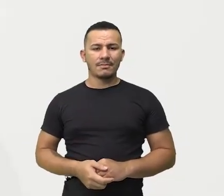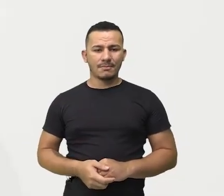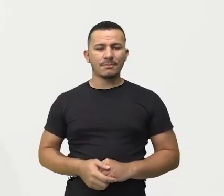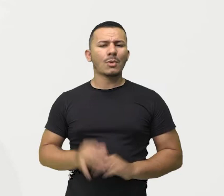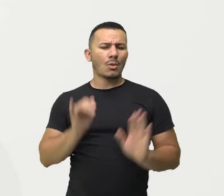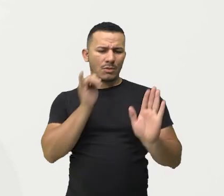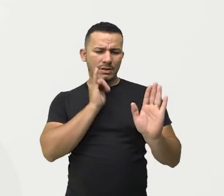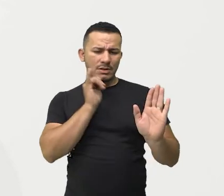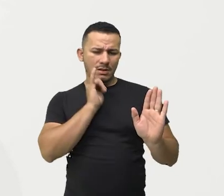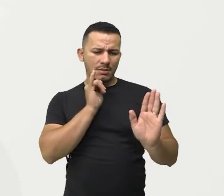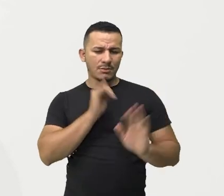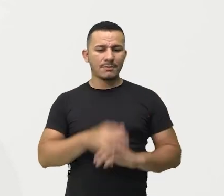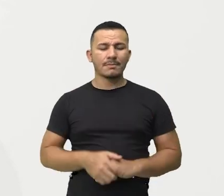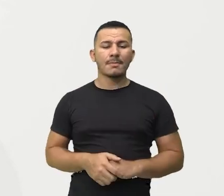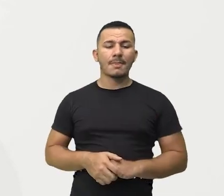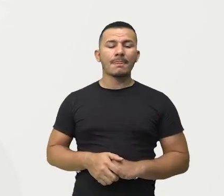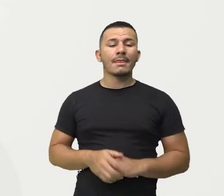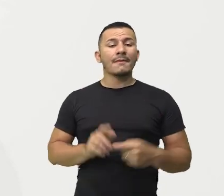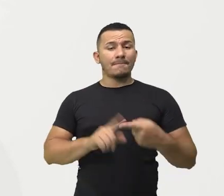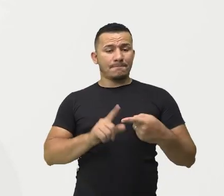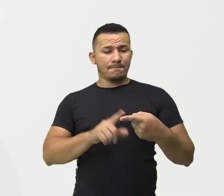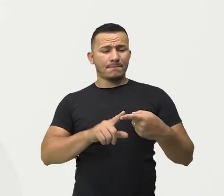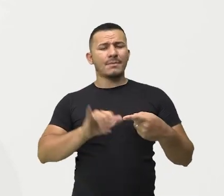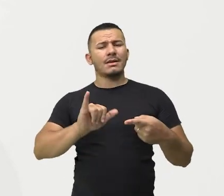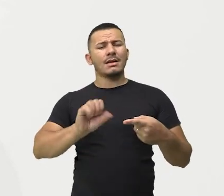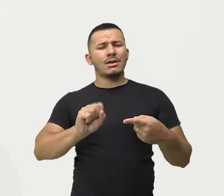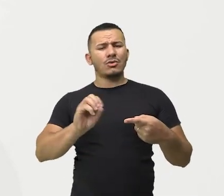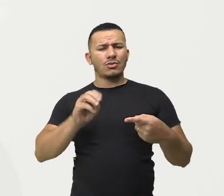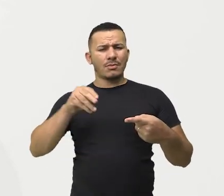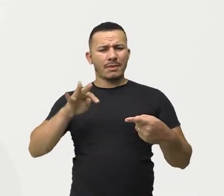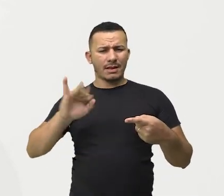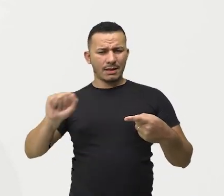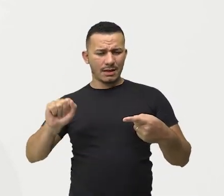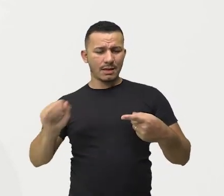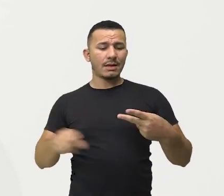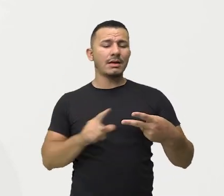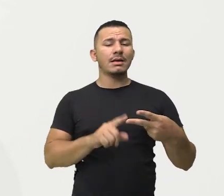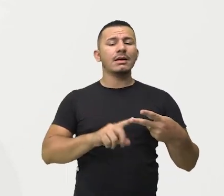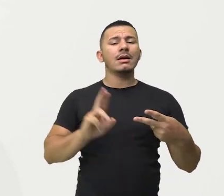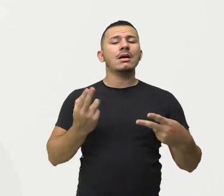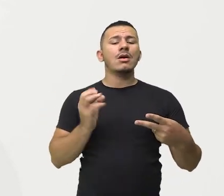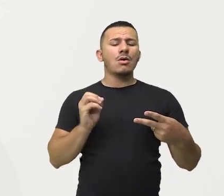esses exemplos. Exemplos de isometrias e homotetia. Então observe,